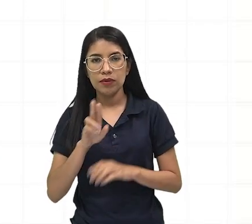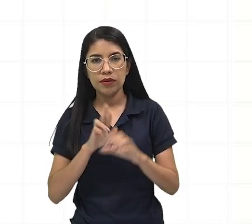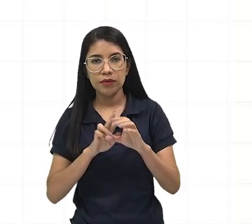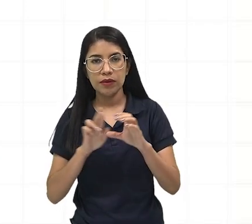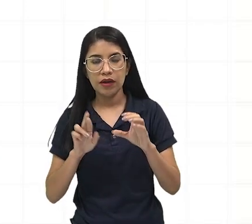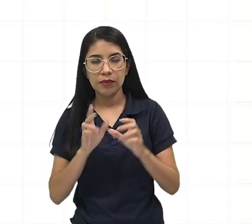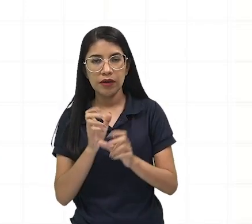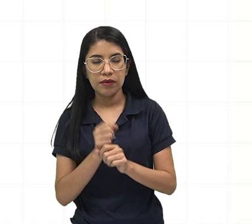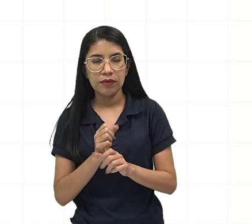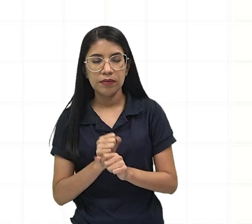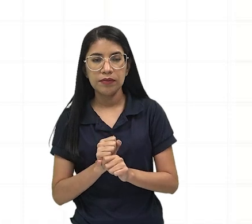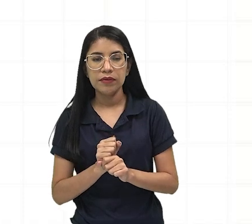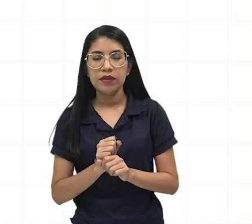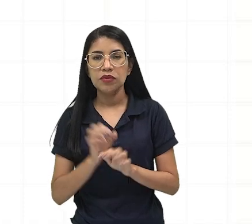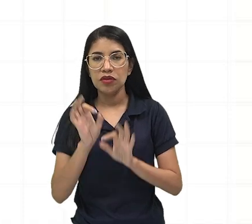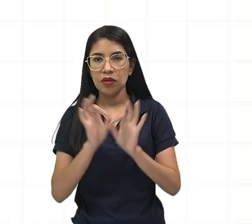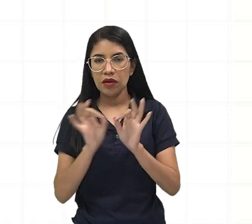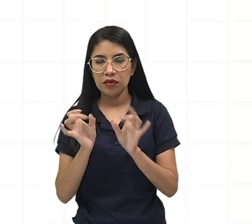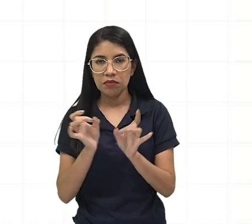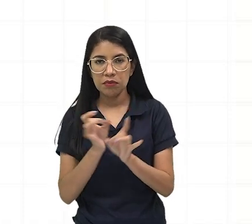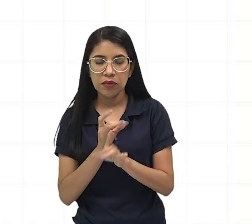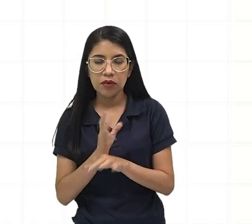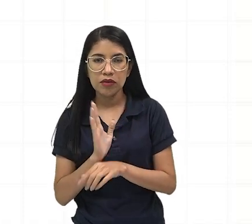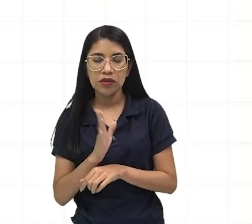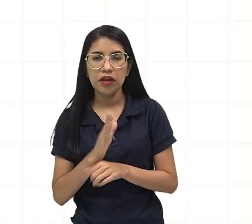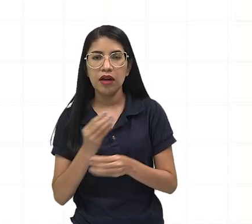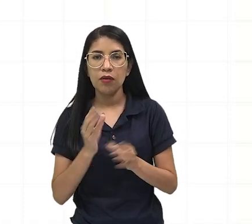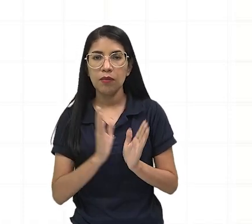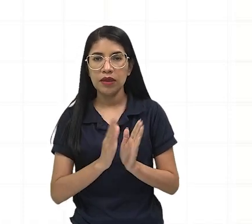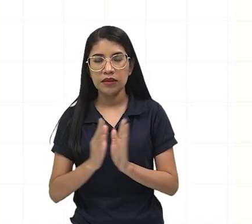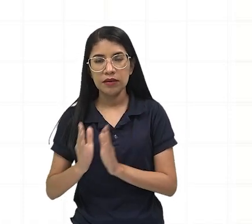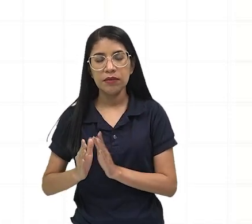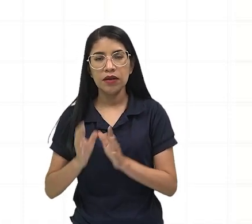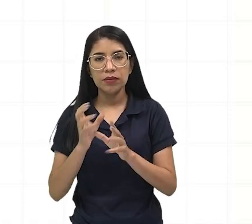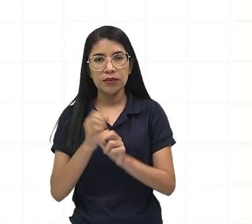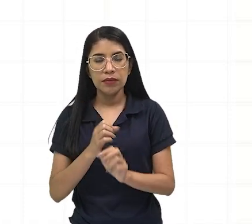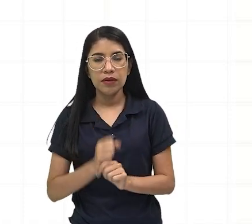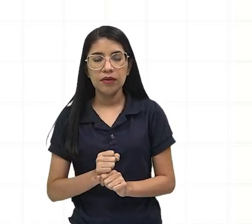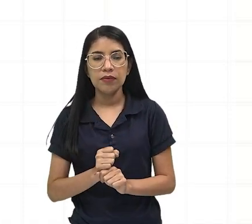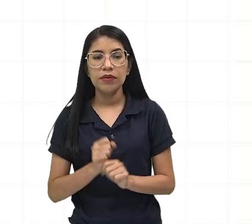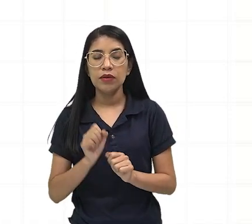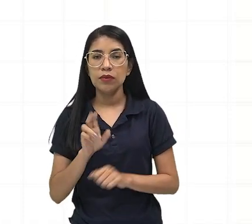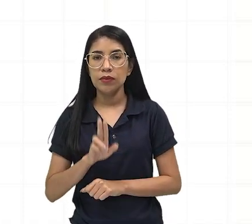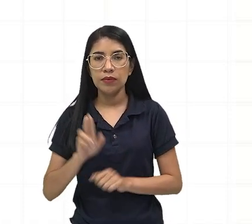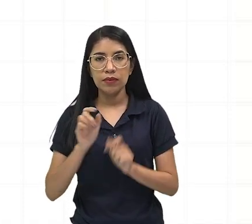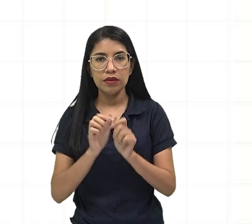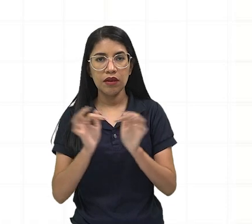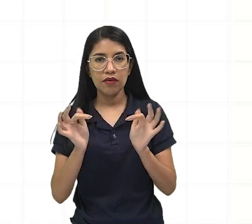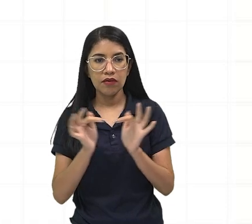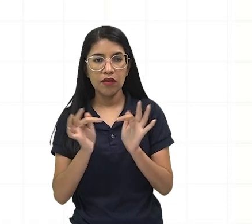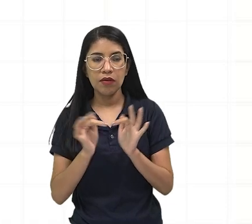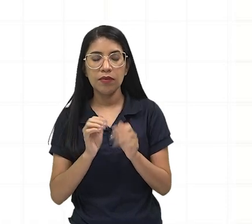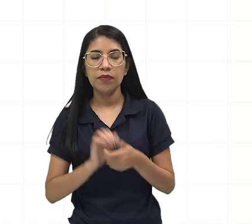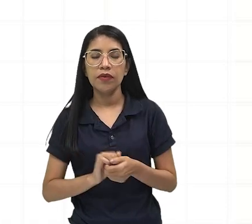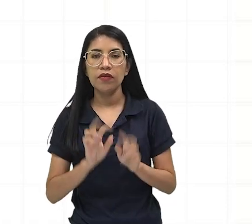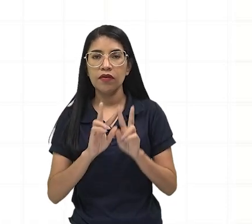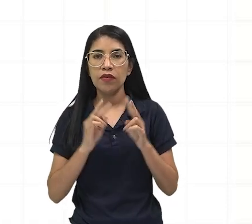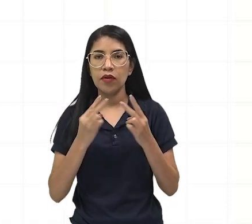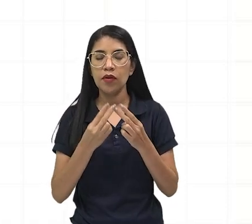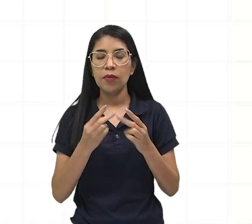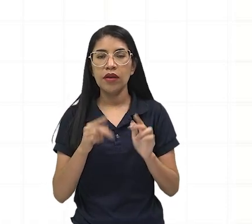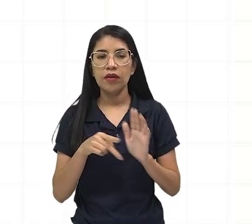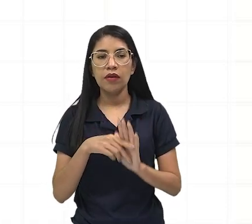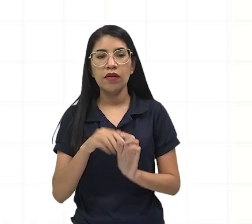E aí eu deixei já prontinho o nosso desenvolvimento. Ó. Então, a fórmula, né? Volume, você vai lembrar, área da base